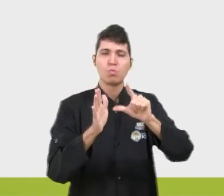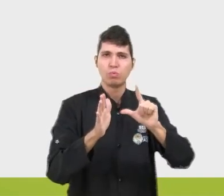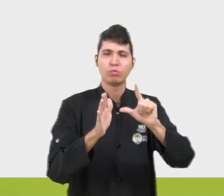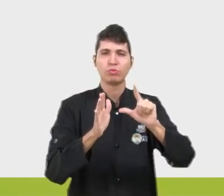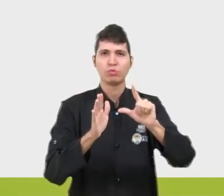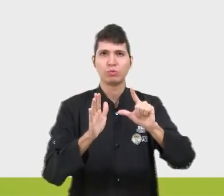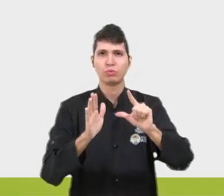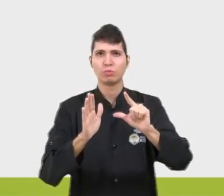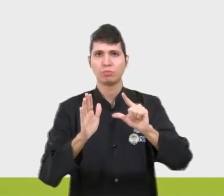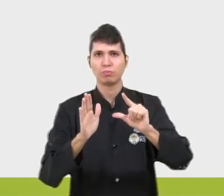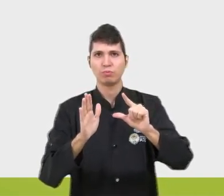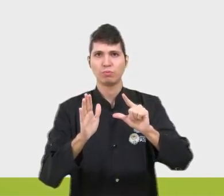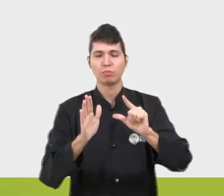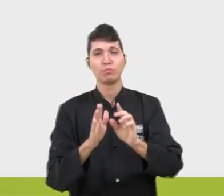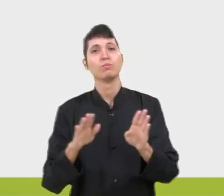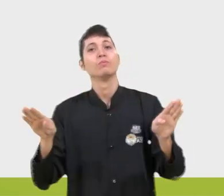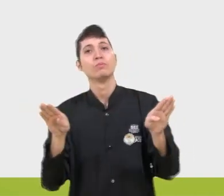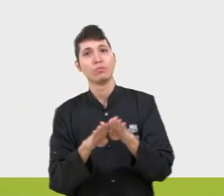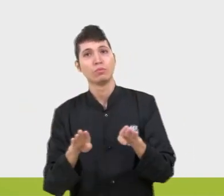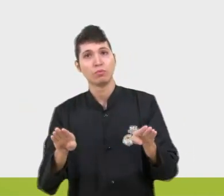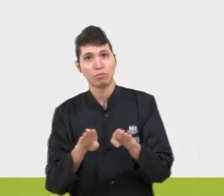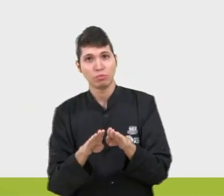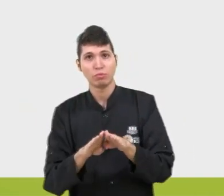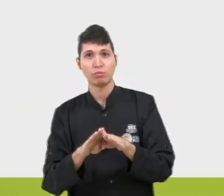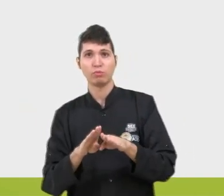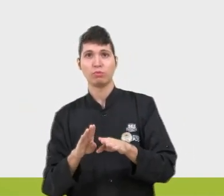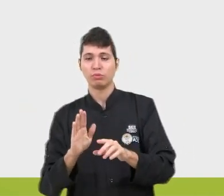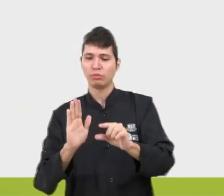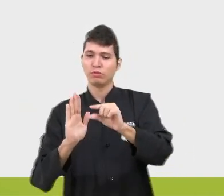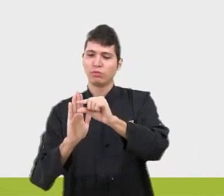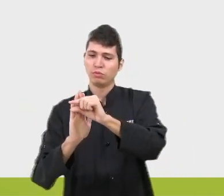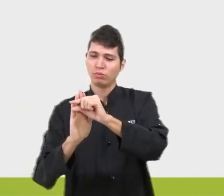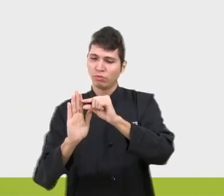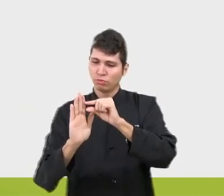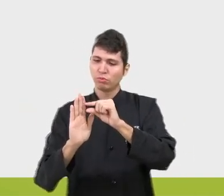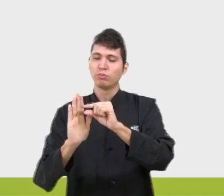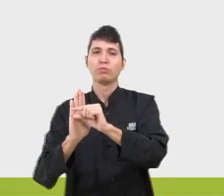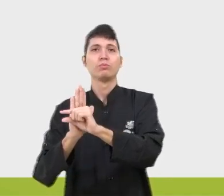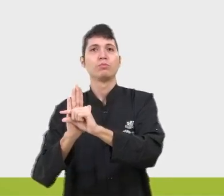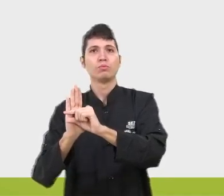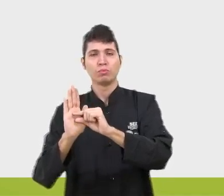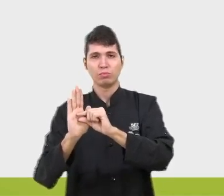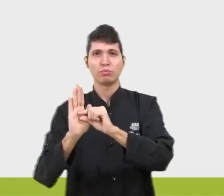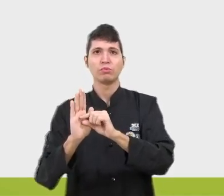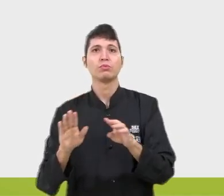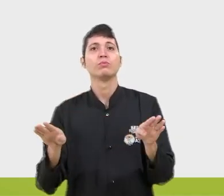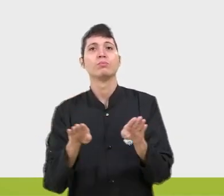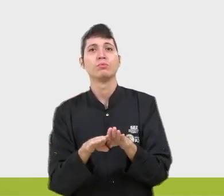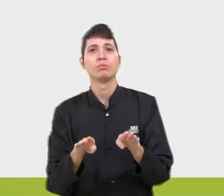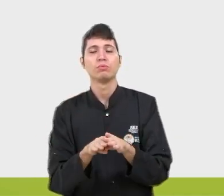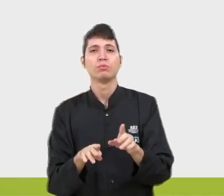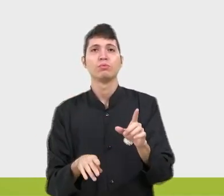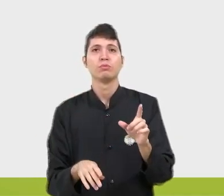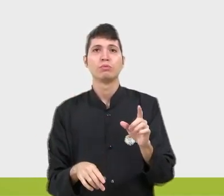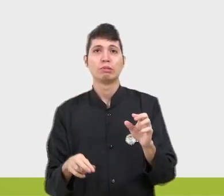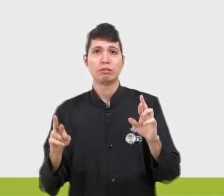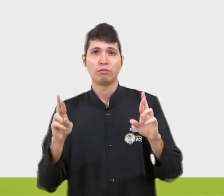Além dessa coesão de interparágrafos, ou seja, no início do parágrafo, tem também a